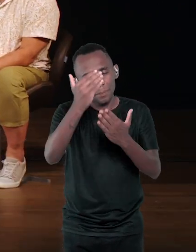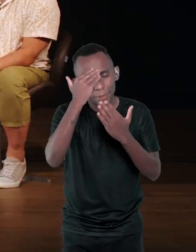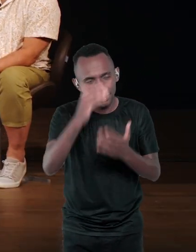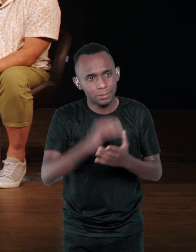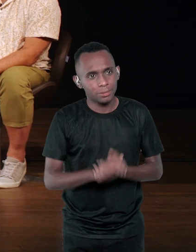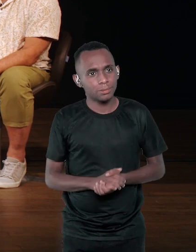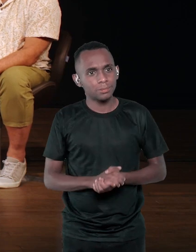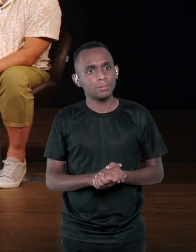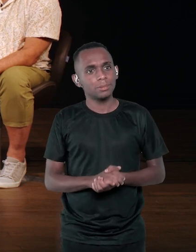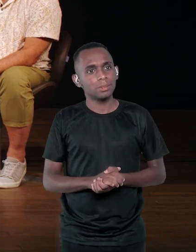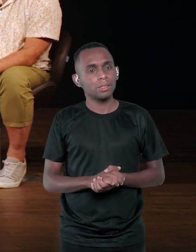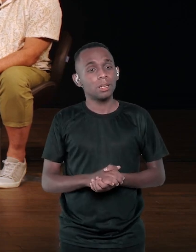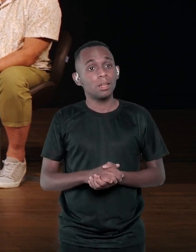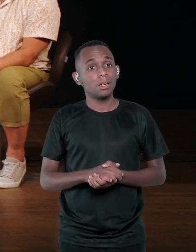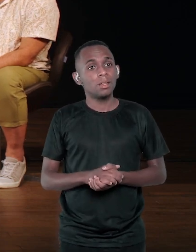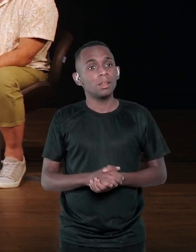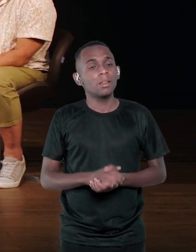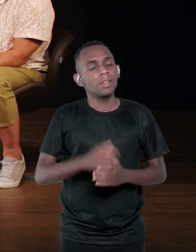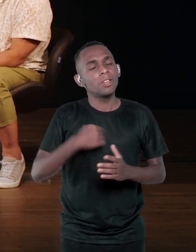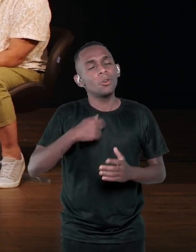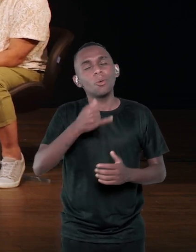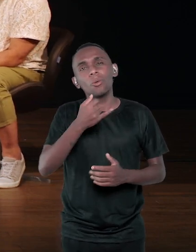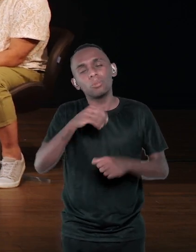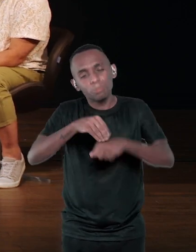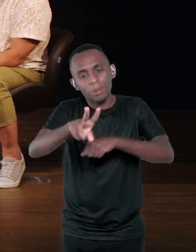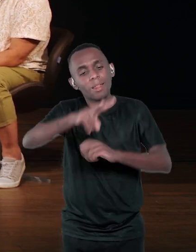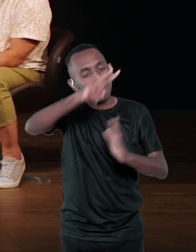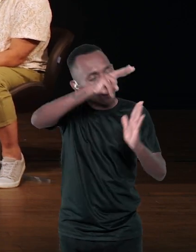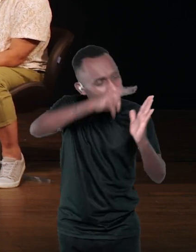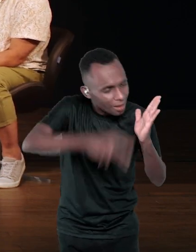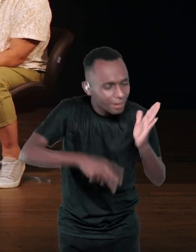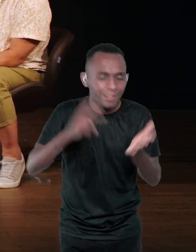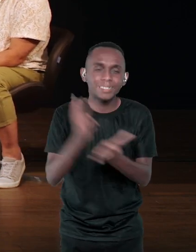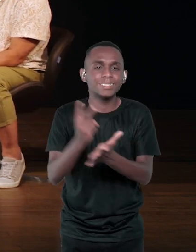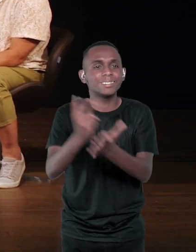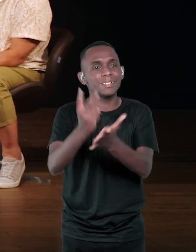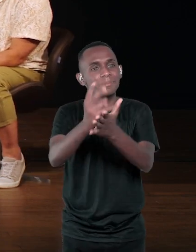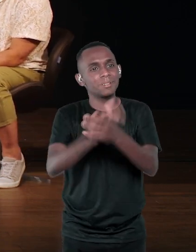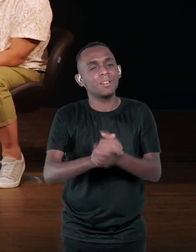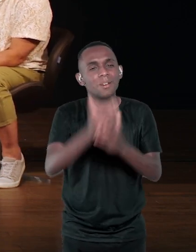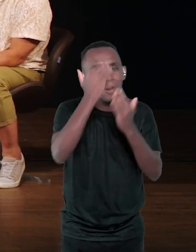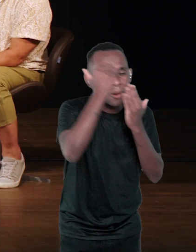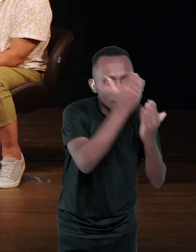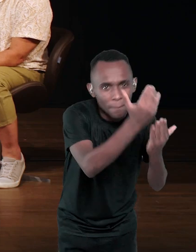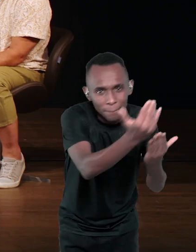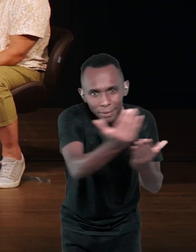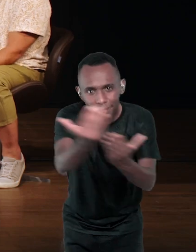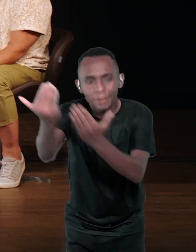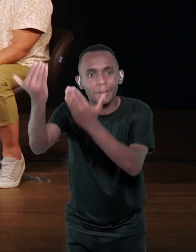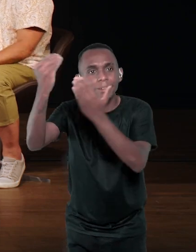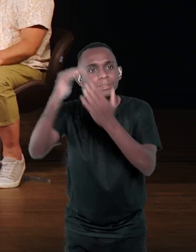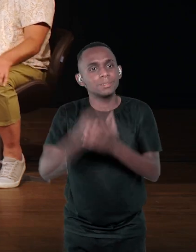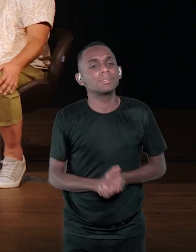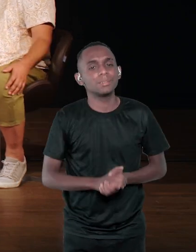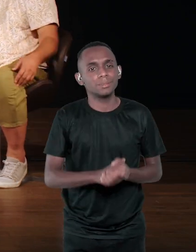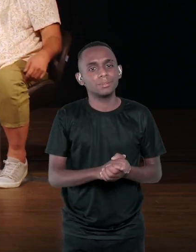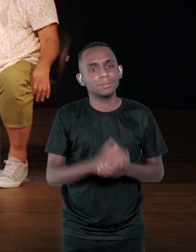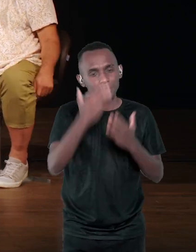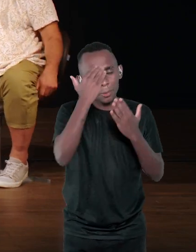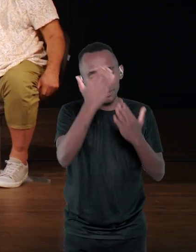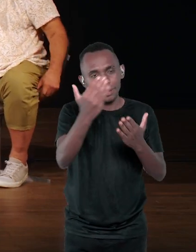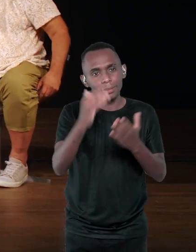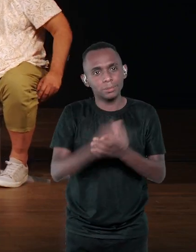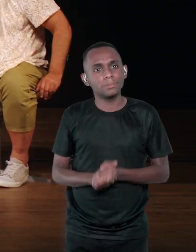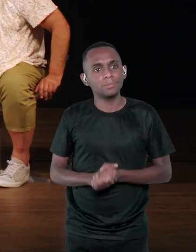Obrigada. Eu diria o seguinte, leia sempre. Só isso. Gente, muito obrigado. Steve Jobs, stay